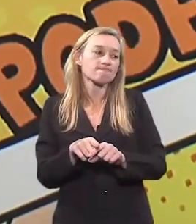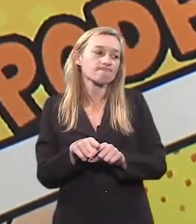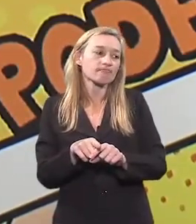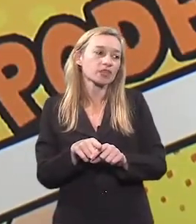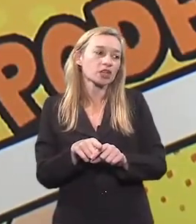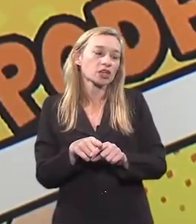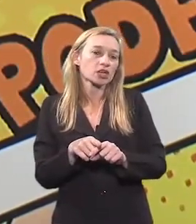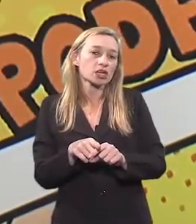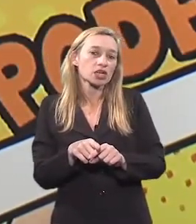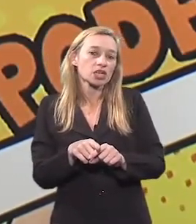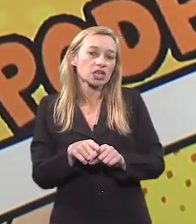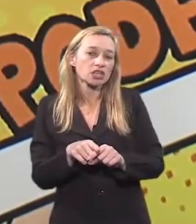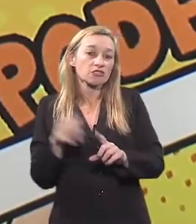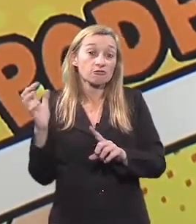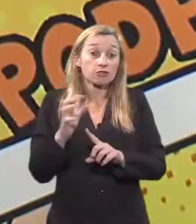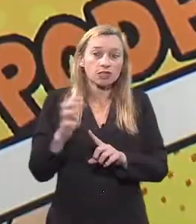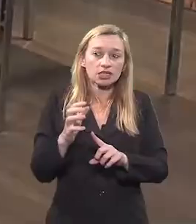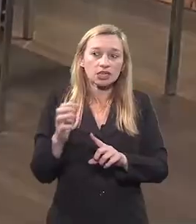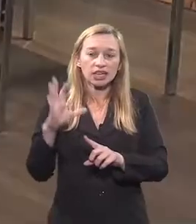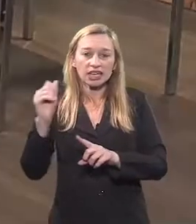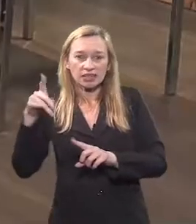incomodando essa academia?